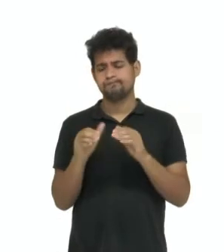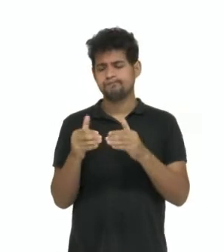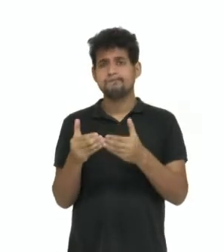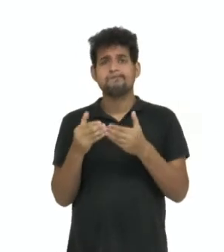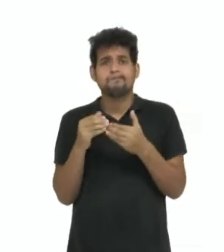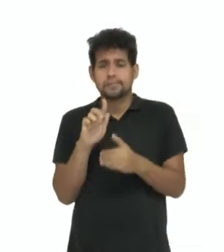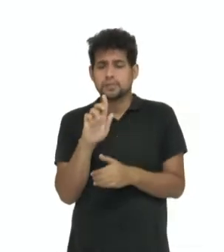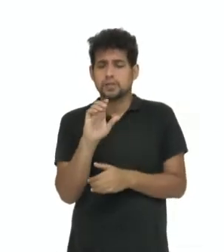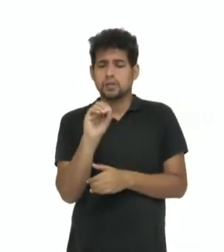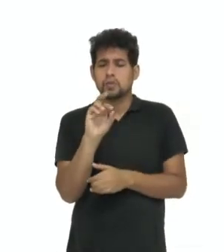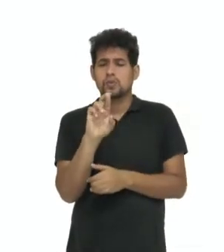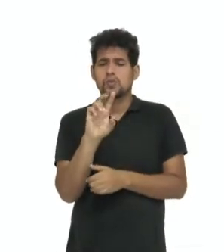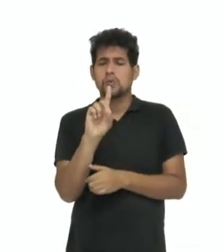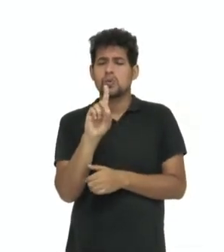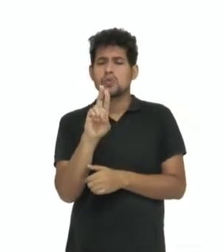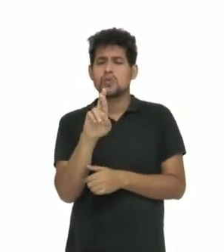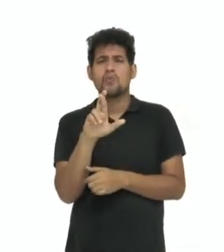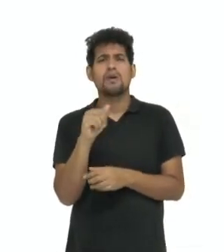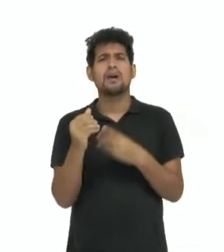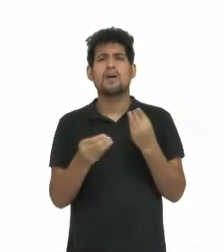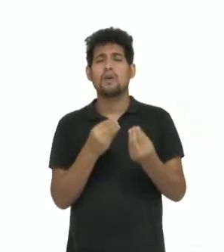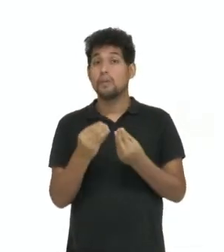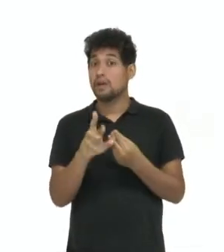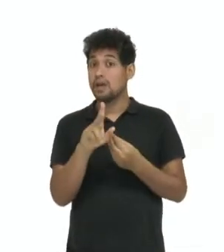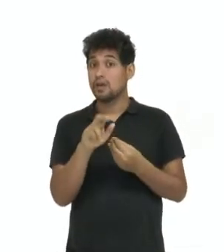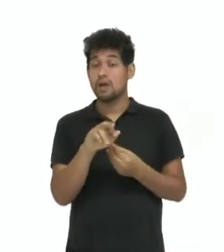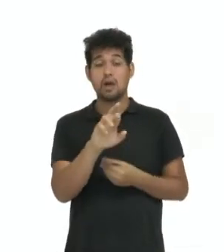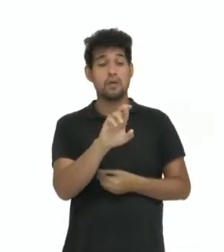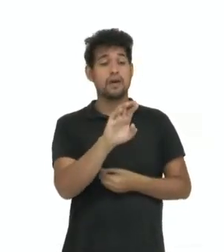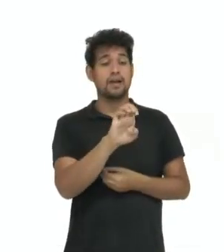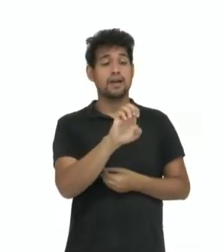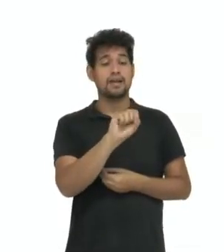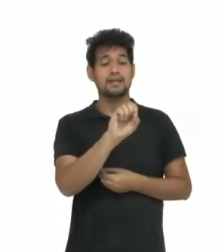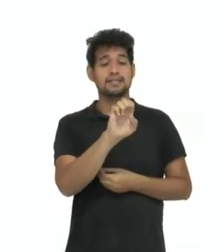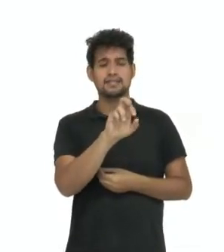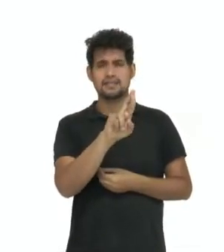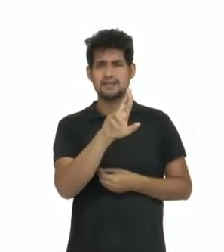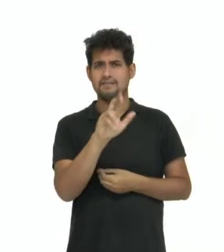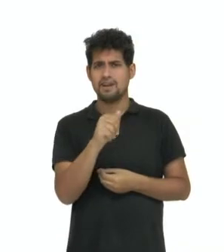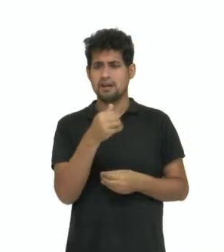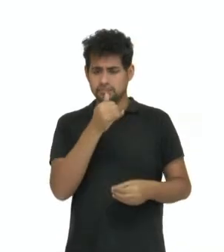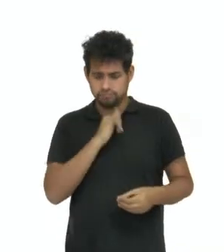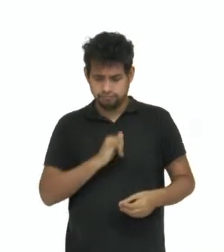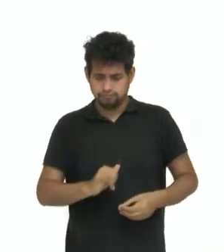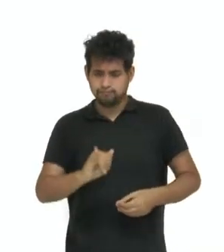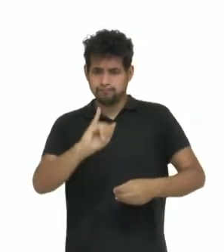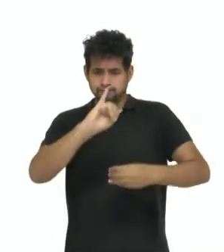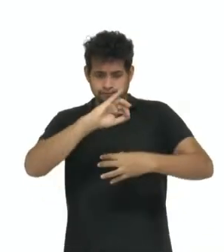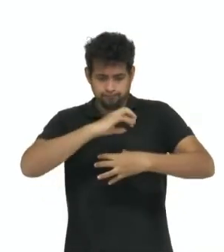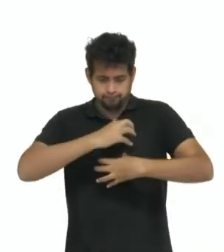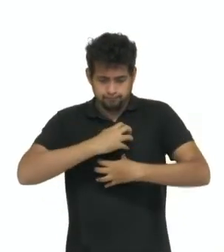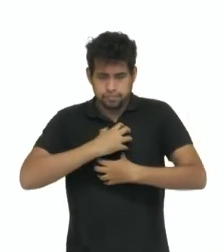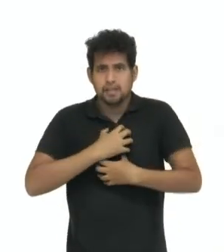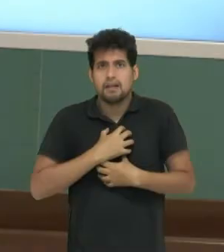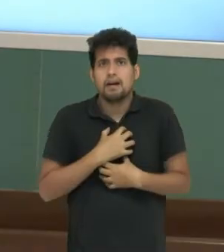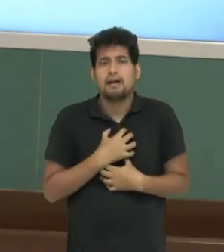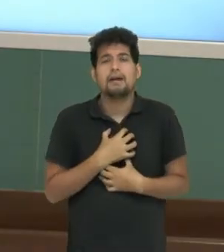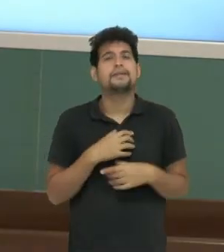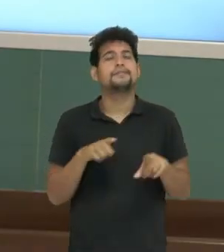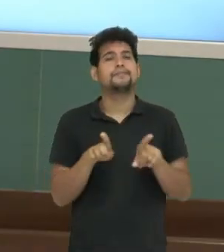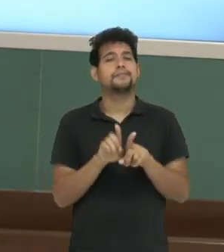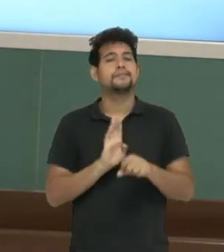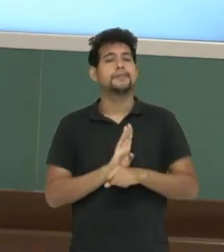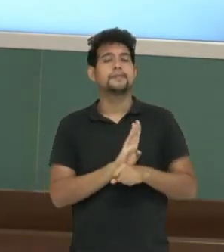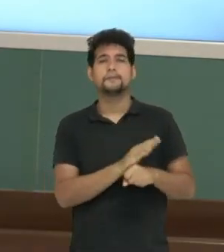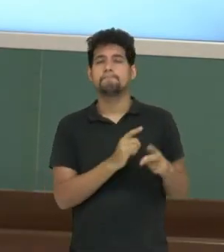gordura ali sob a pele? Funciona como uma reserva de energia, exatamente, auxiliando também na